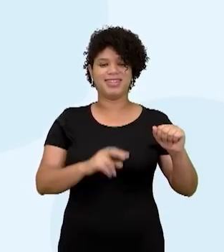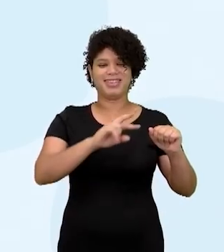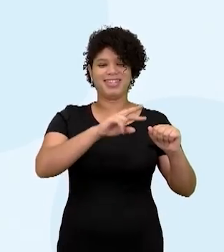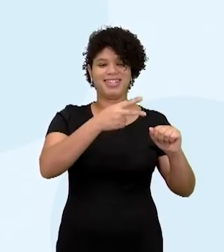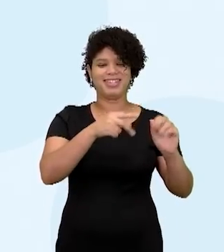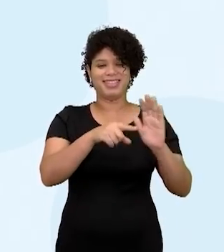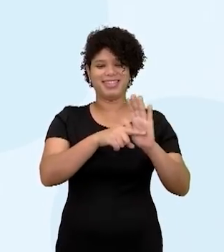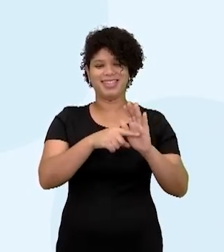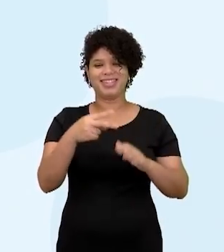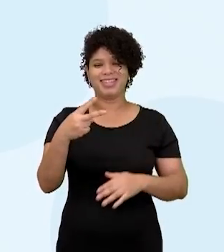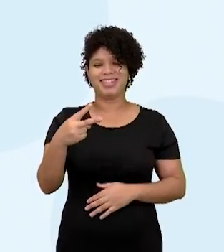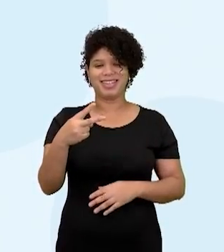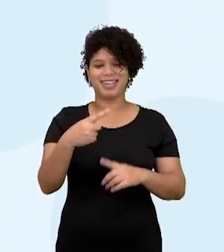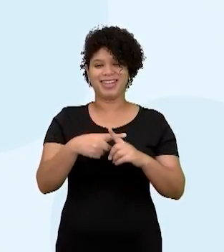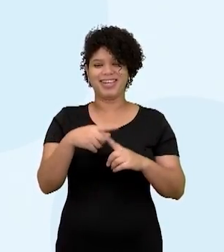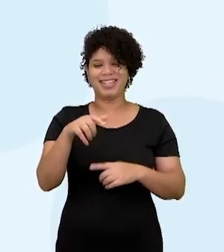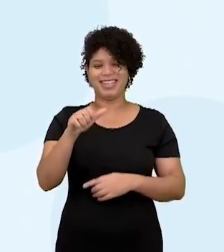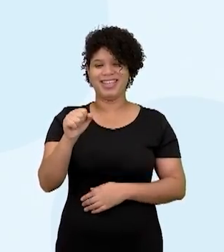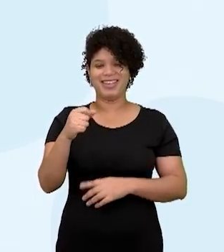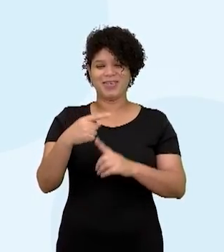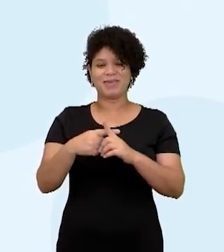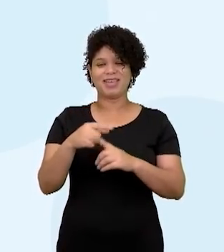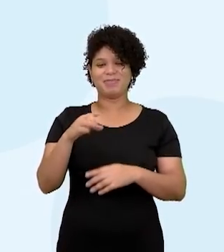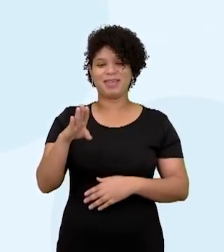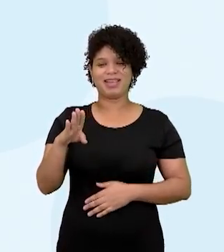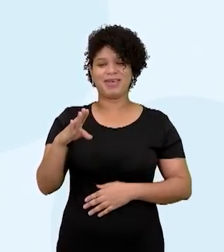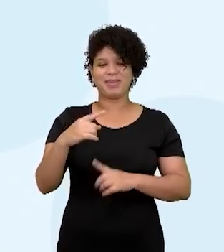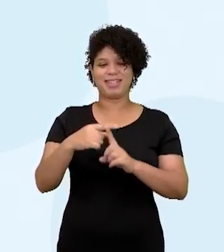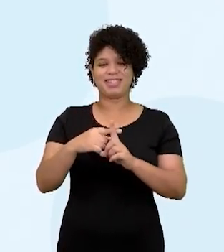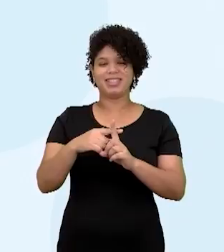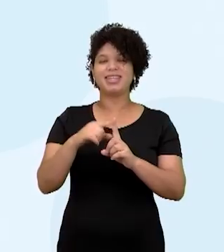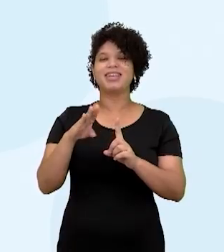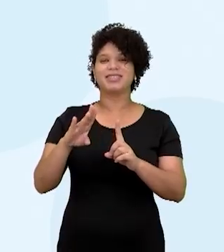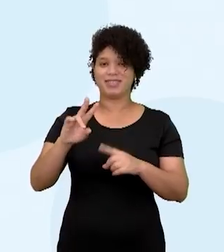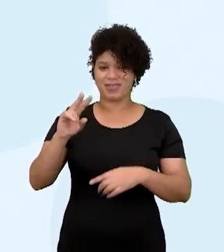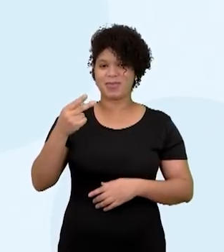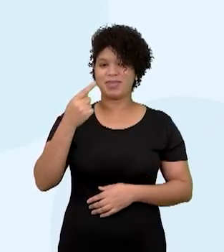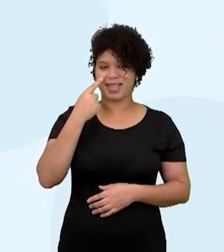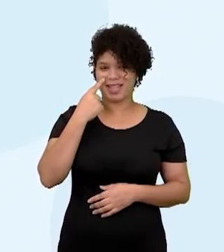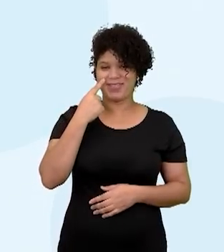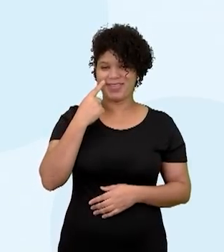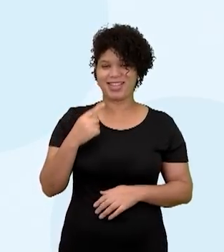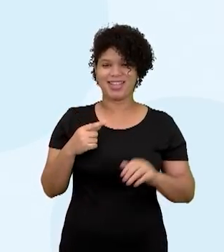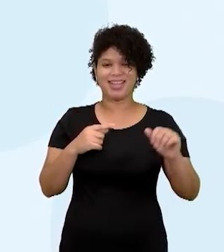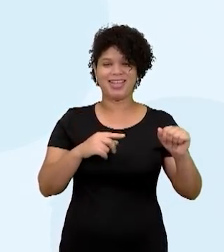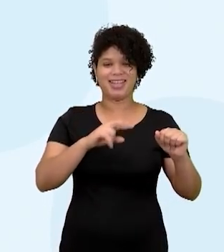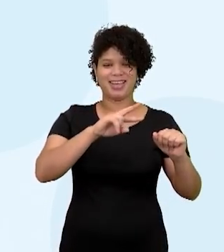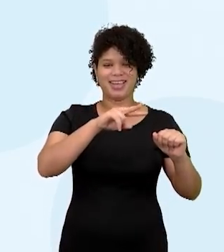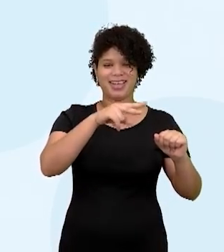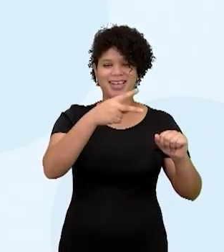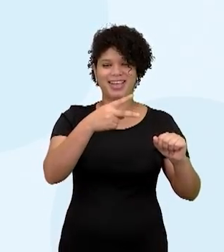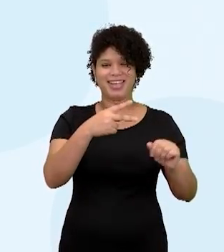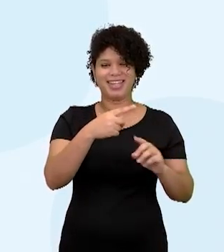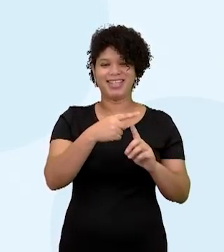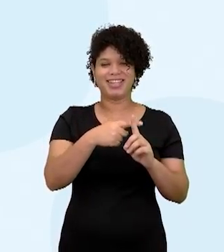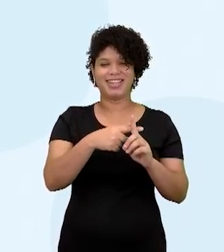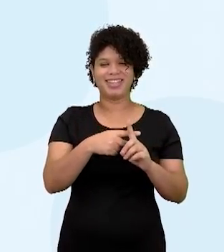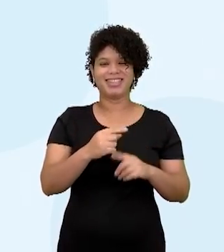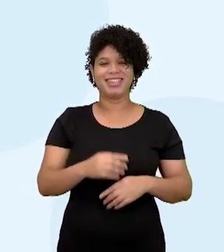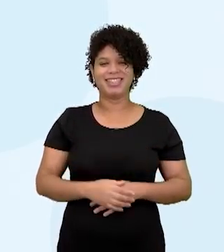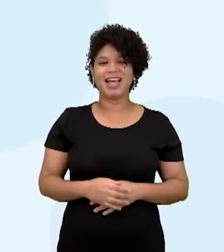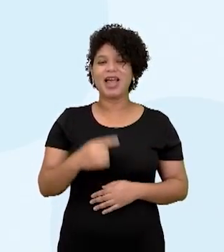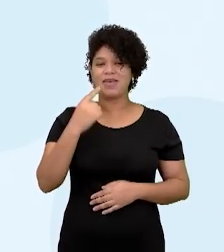para mostrar de novo para vocês. Então, quadrado da soma de dois termos. Quadrado do primeiro termo, mais, por causa deste mais